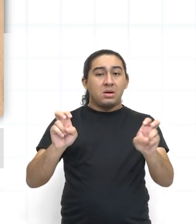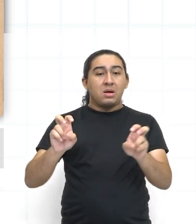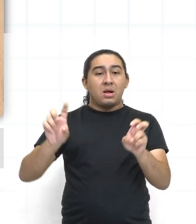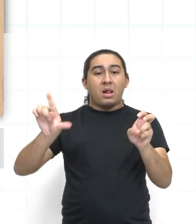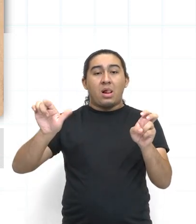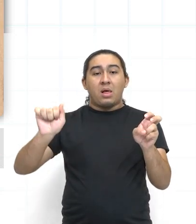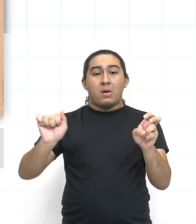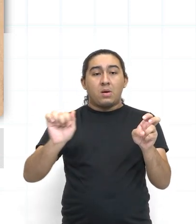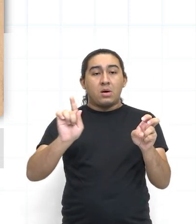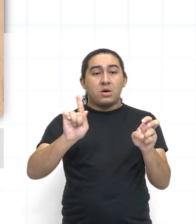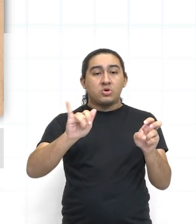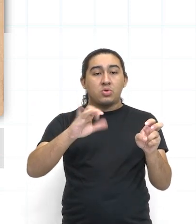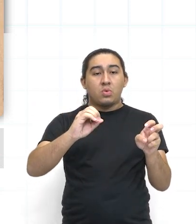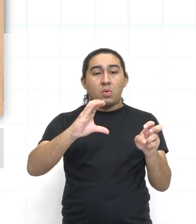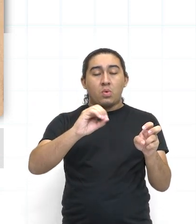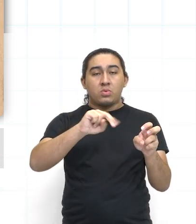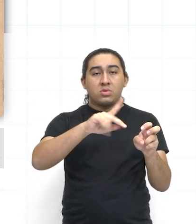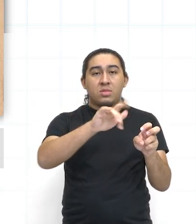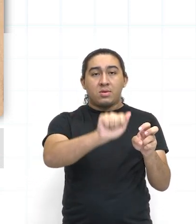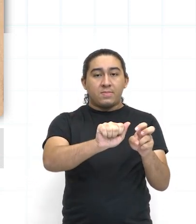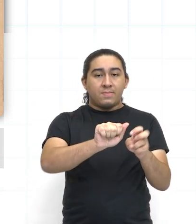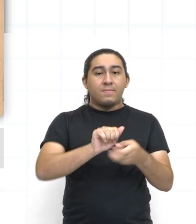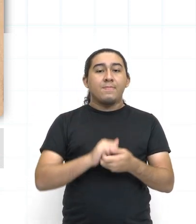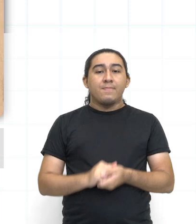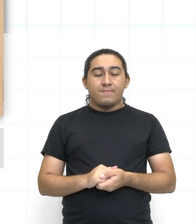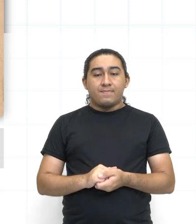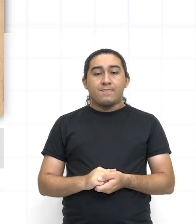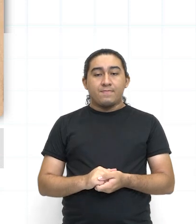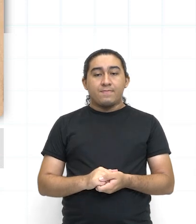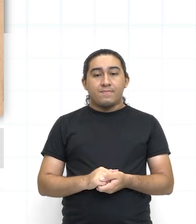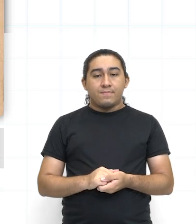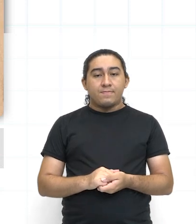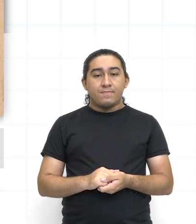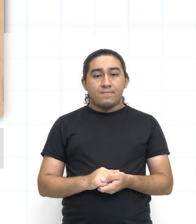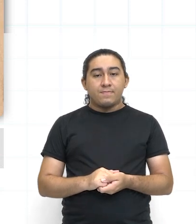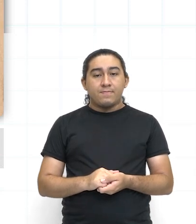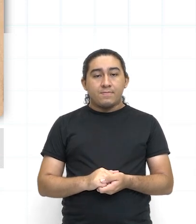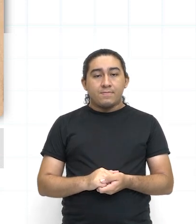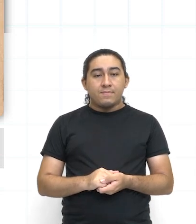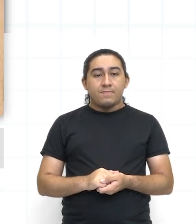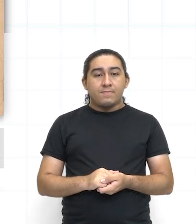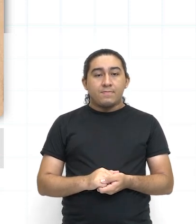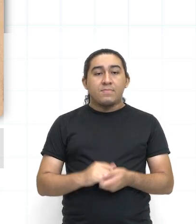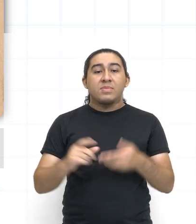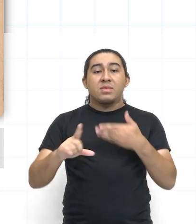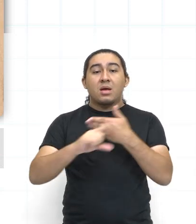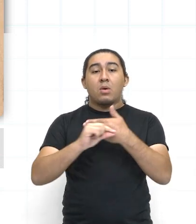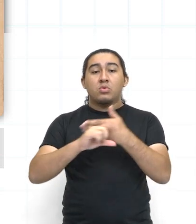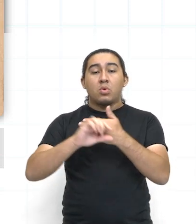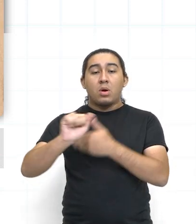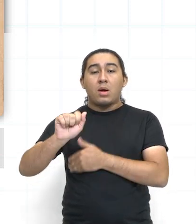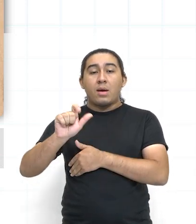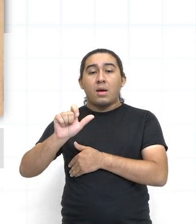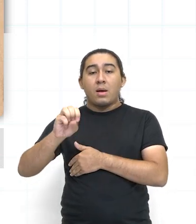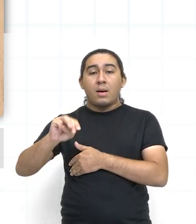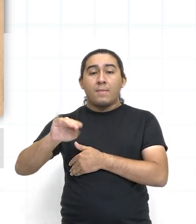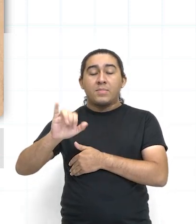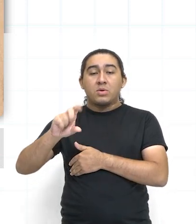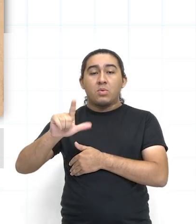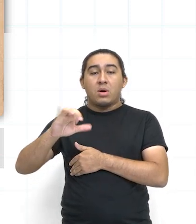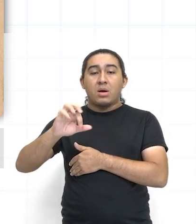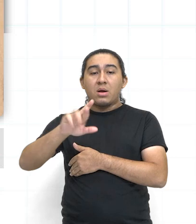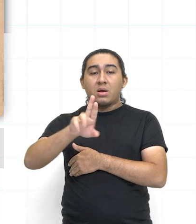dessa opereta, né, italiana? La Gioconda, tá? De Almicari, tá? Então,